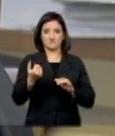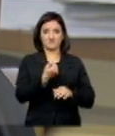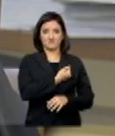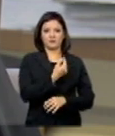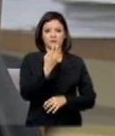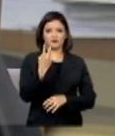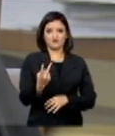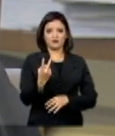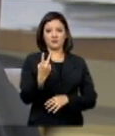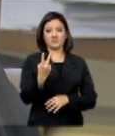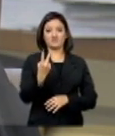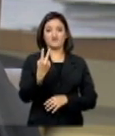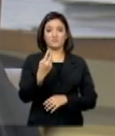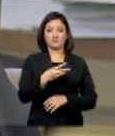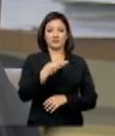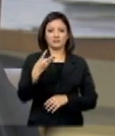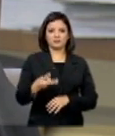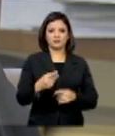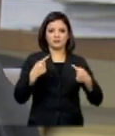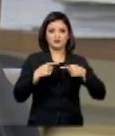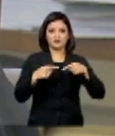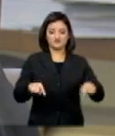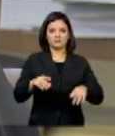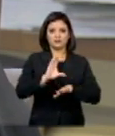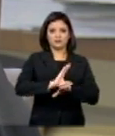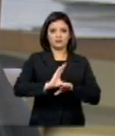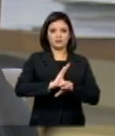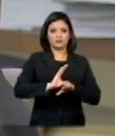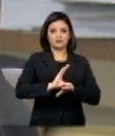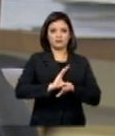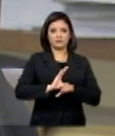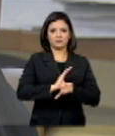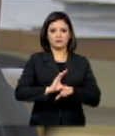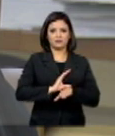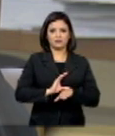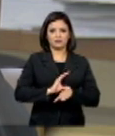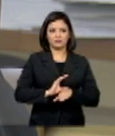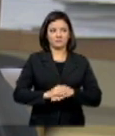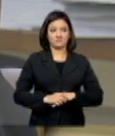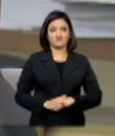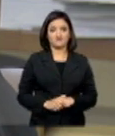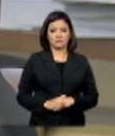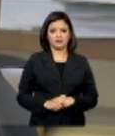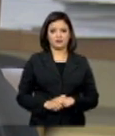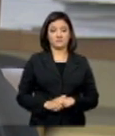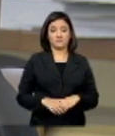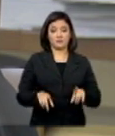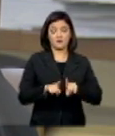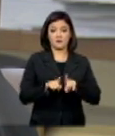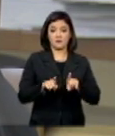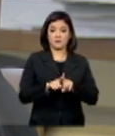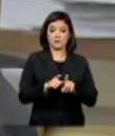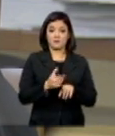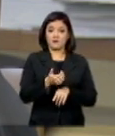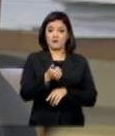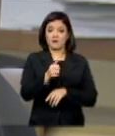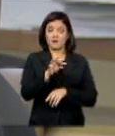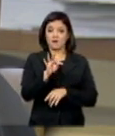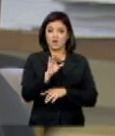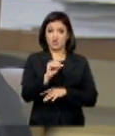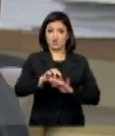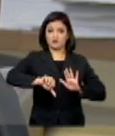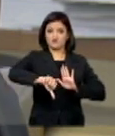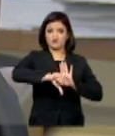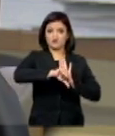ao exigir para aplicação da medida de internação a reiteração de atos infracionais ou descumprimento injustificado